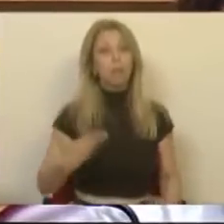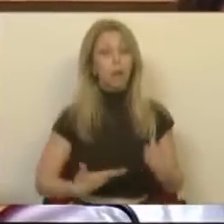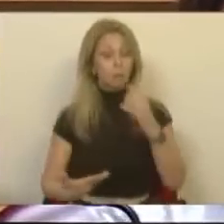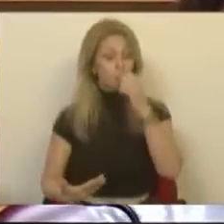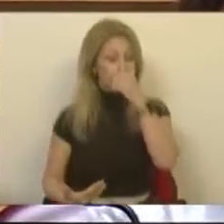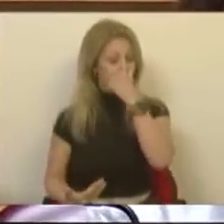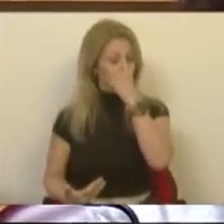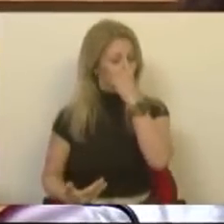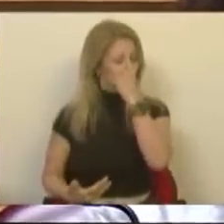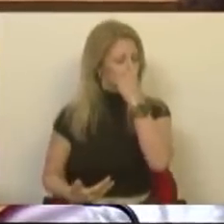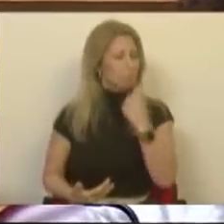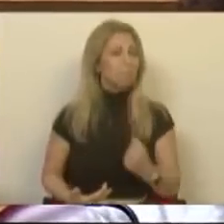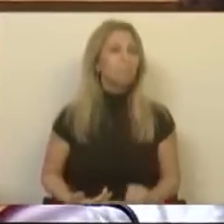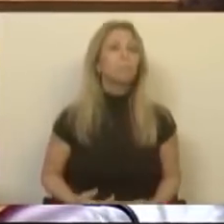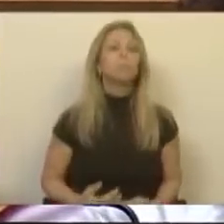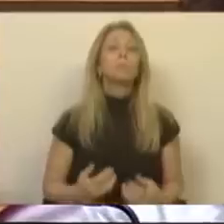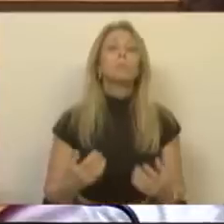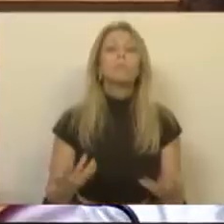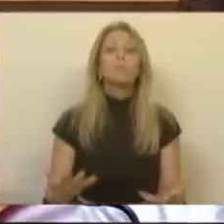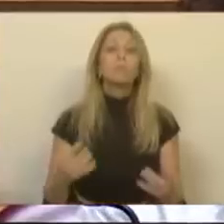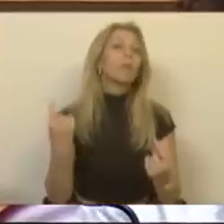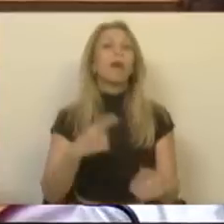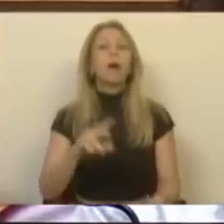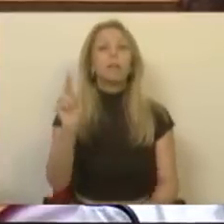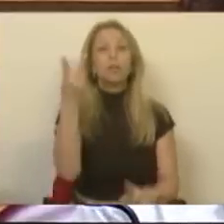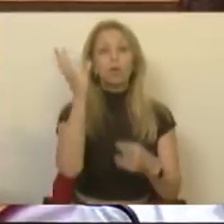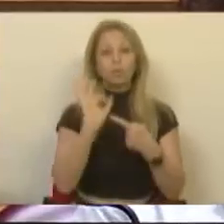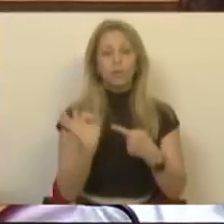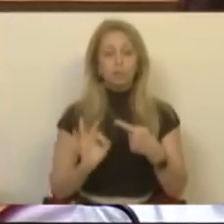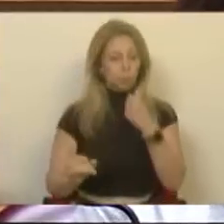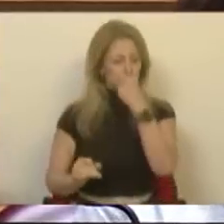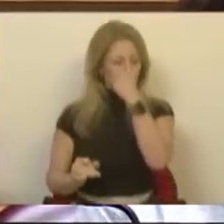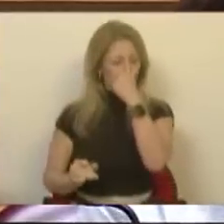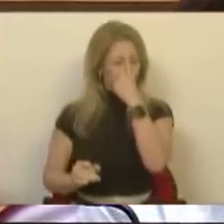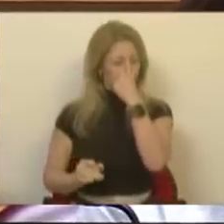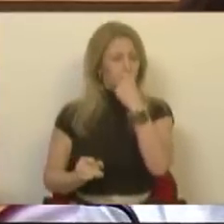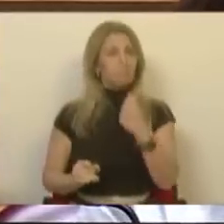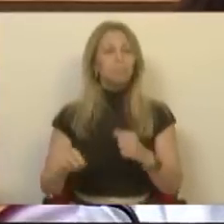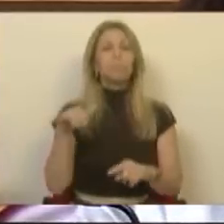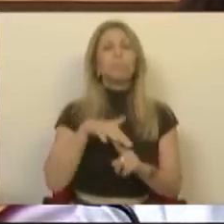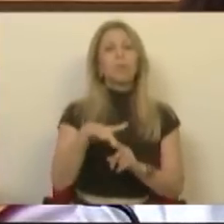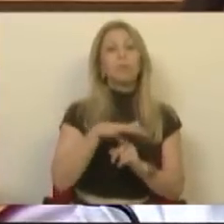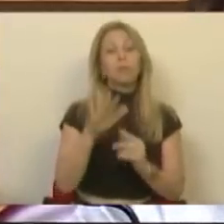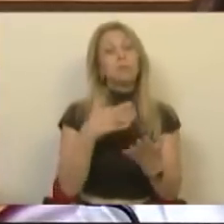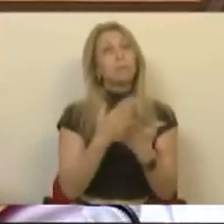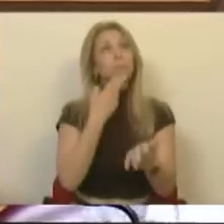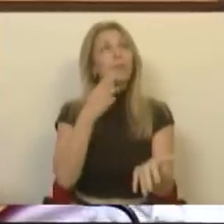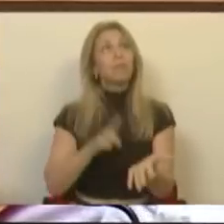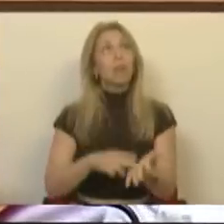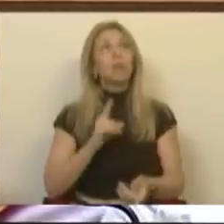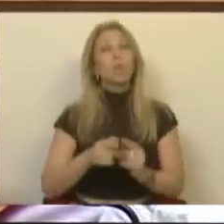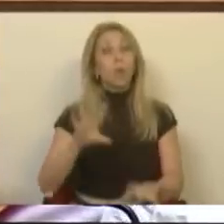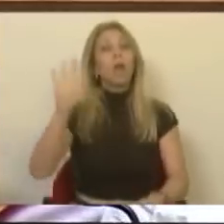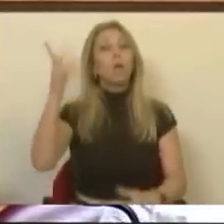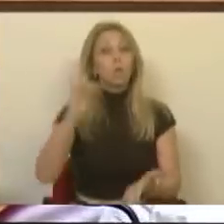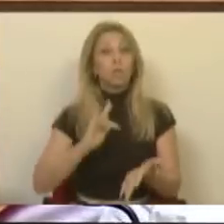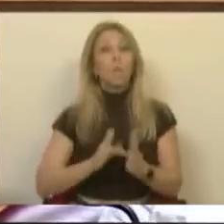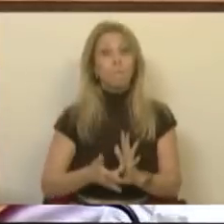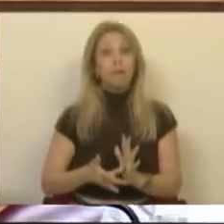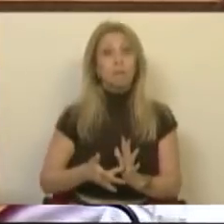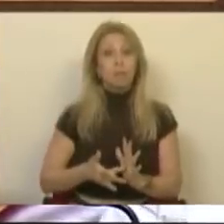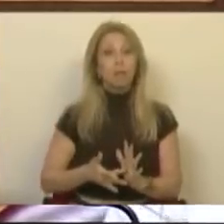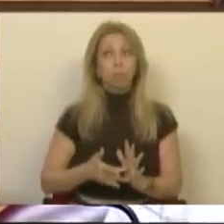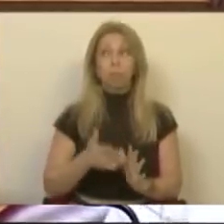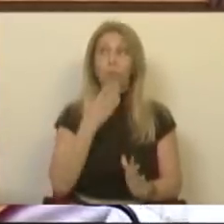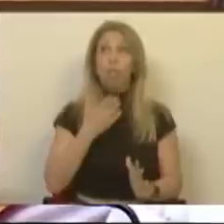temos que ter a noção que há dois fatores que influenciam É verdade que aquilo que aconteceu no Brasil no choque